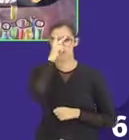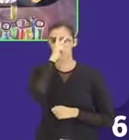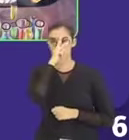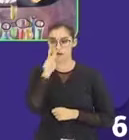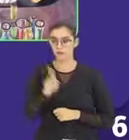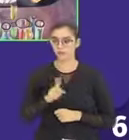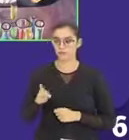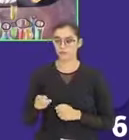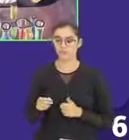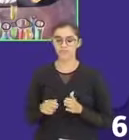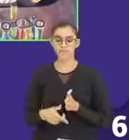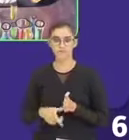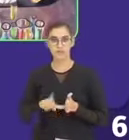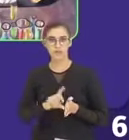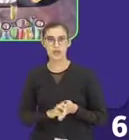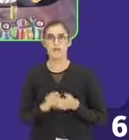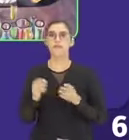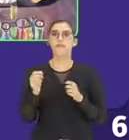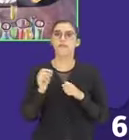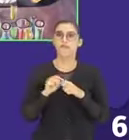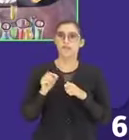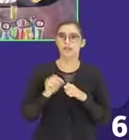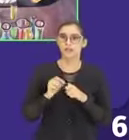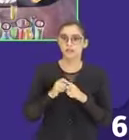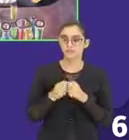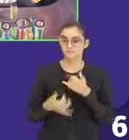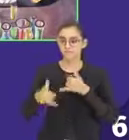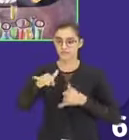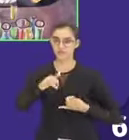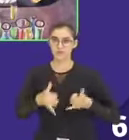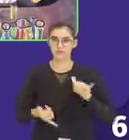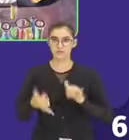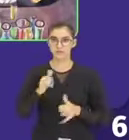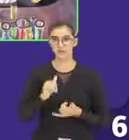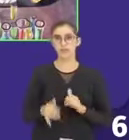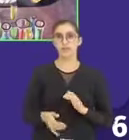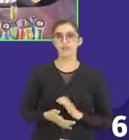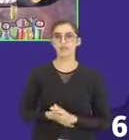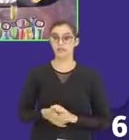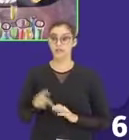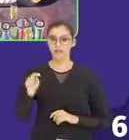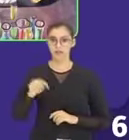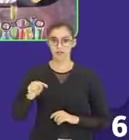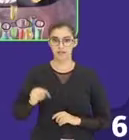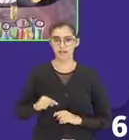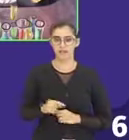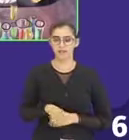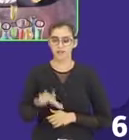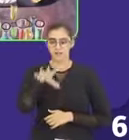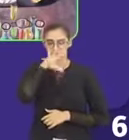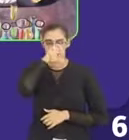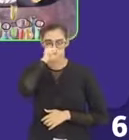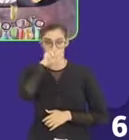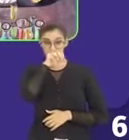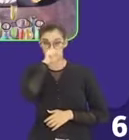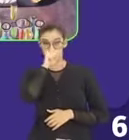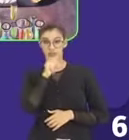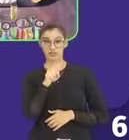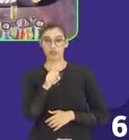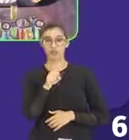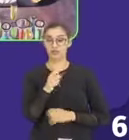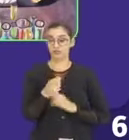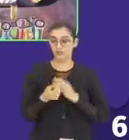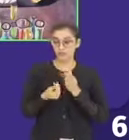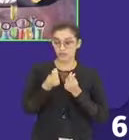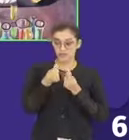com elementos da natureza, né? E aqui o estúdio ficava só um cheiro de pólvora, de amoníaco. Ficava um